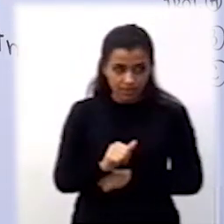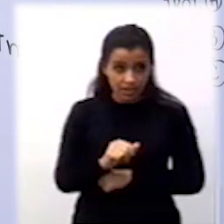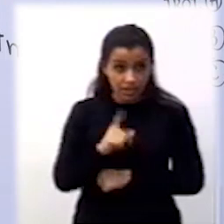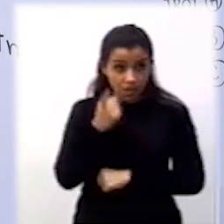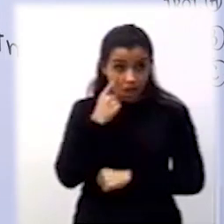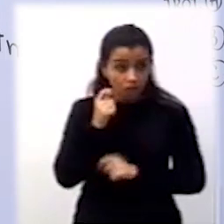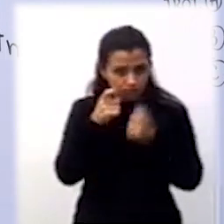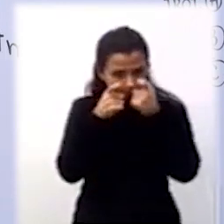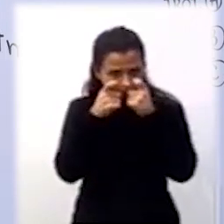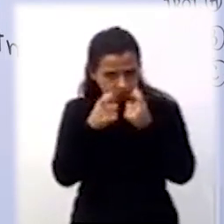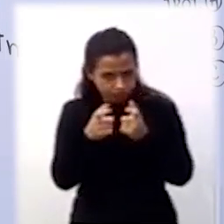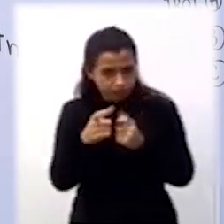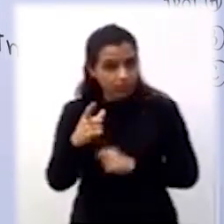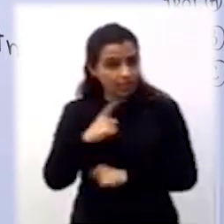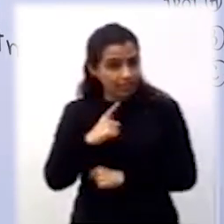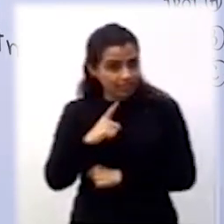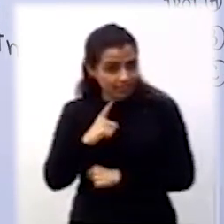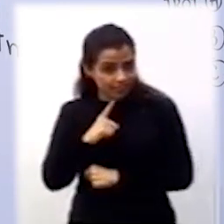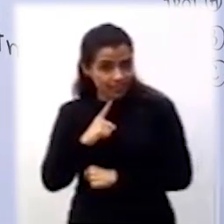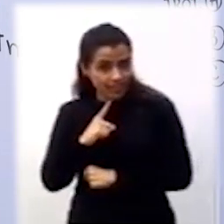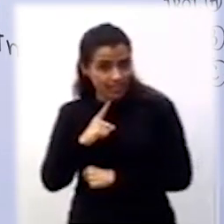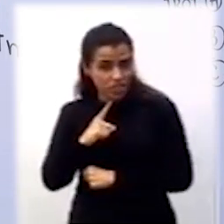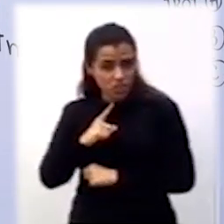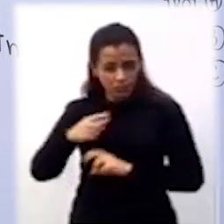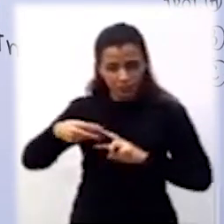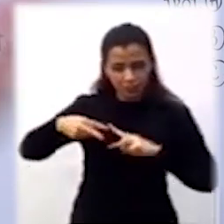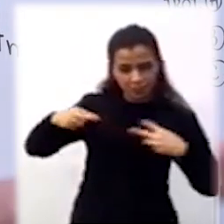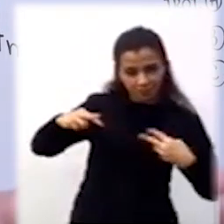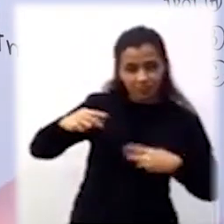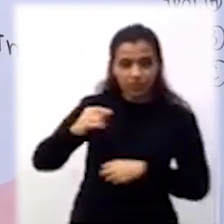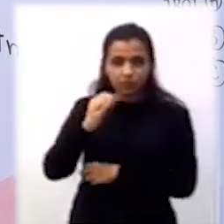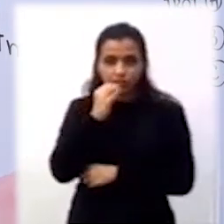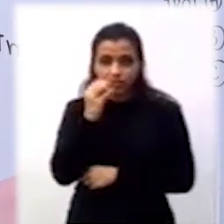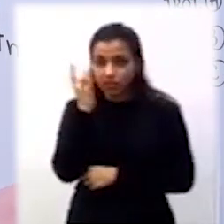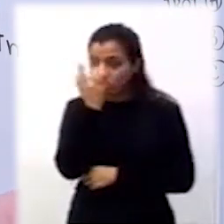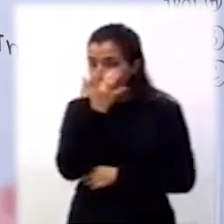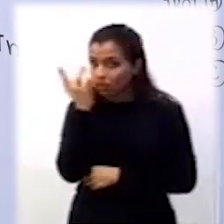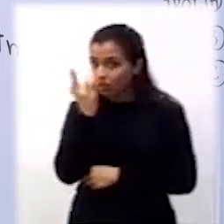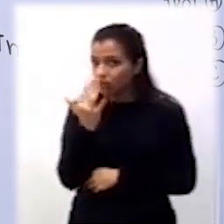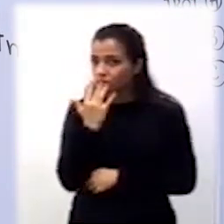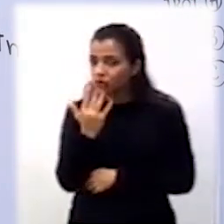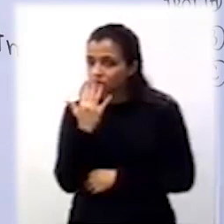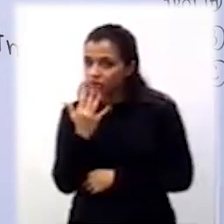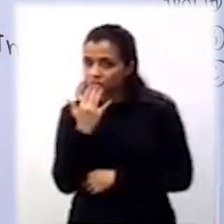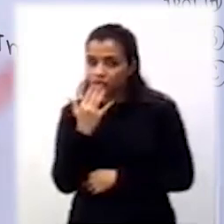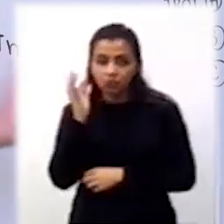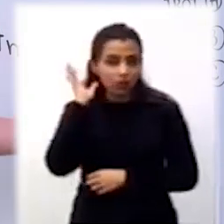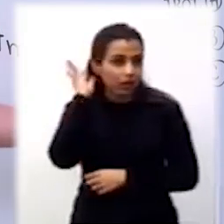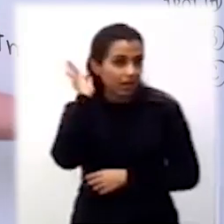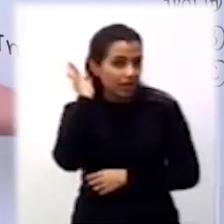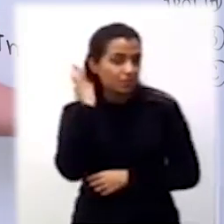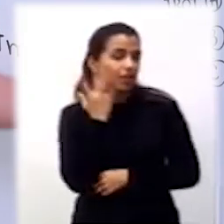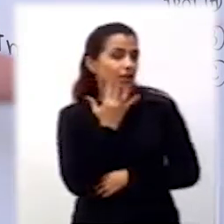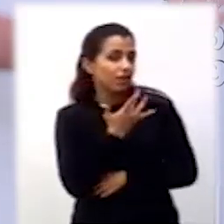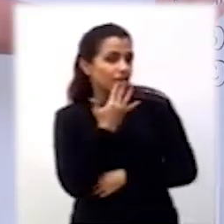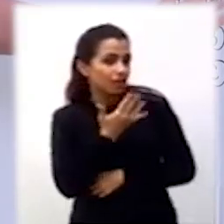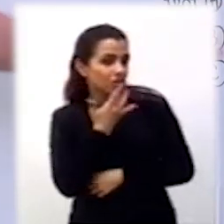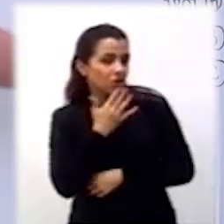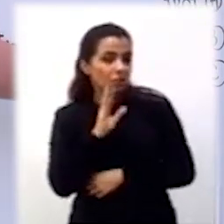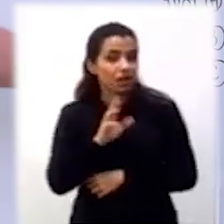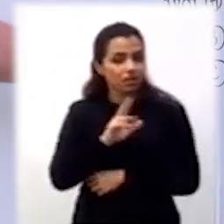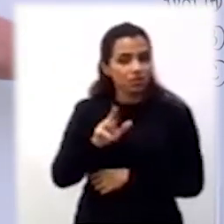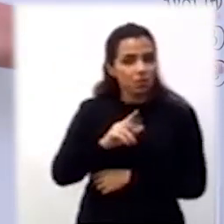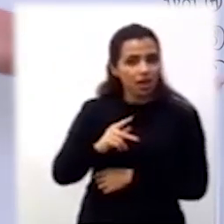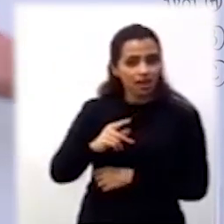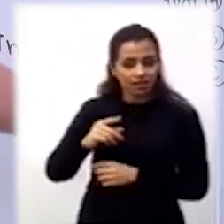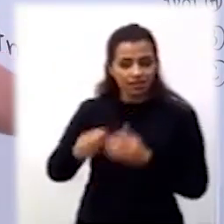interessante. O DNA, ele que tem informação genética, a cor dos olhos, cor do nosso cabelo, cor da nossa pele. Só que não é ele que vai formar proteínas no